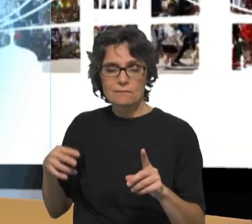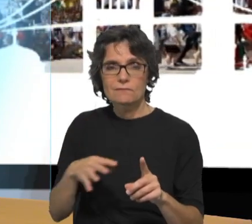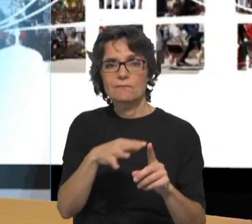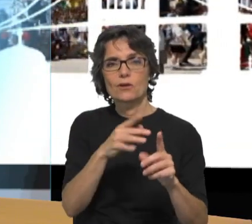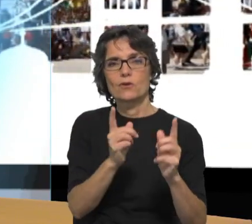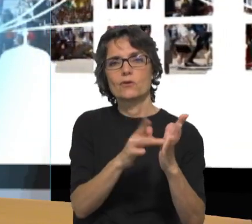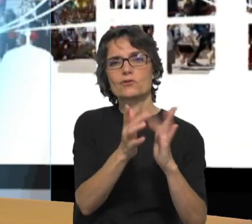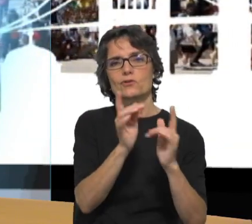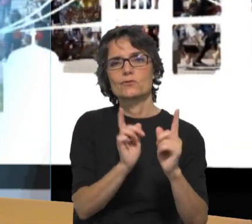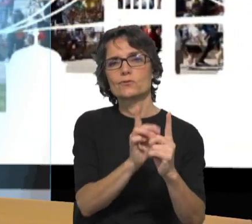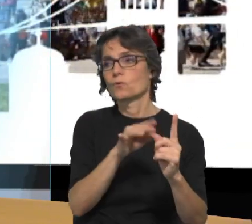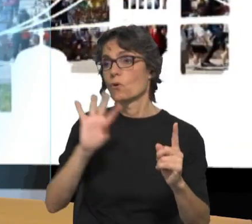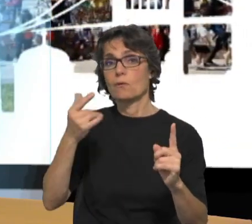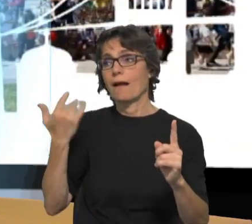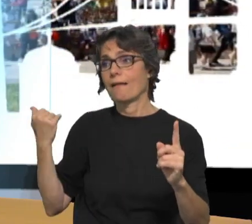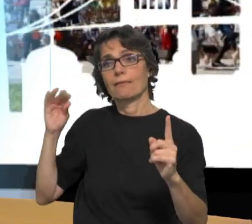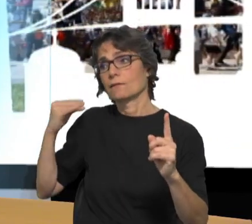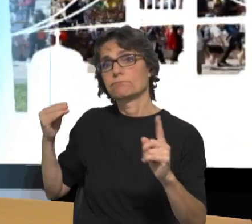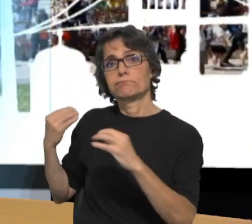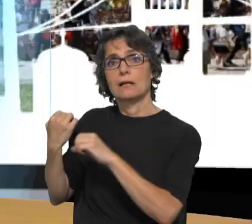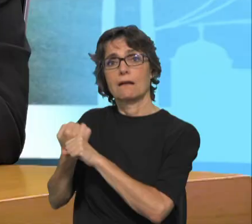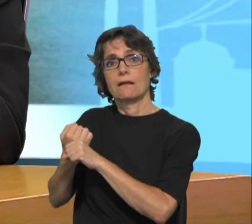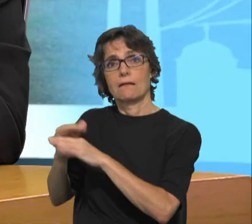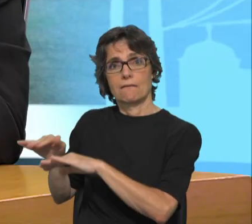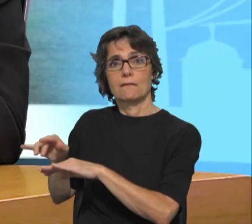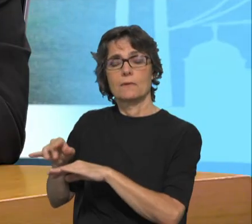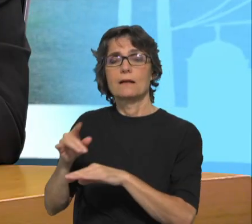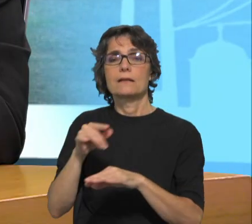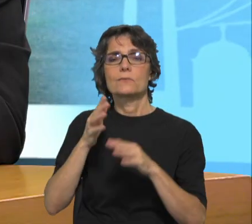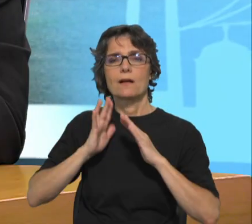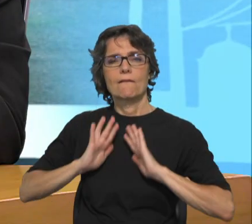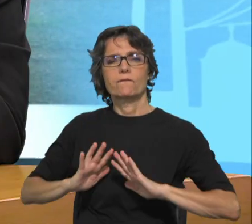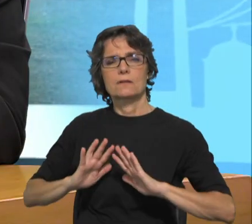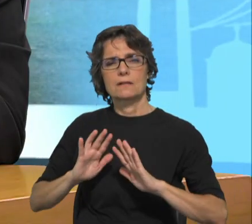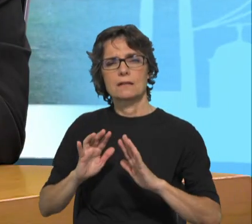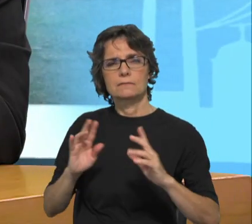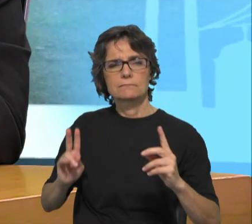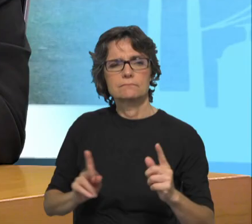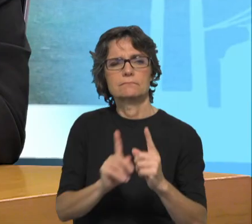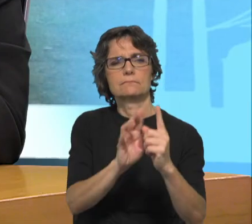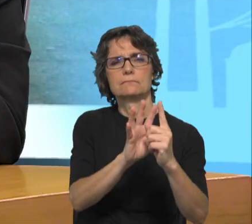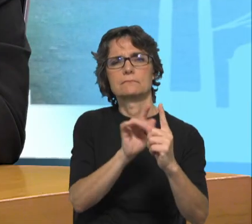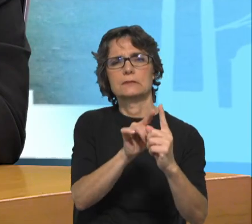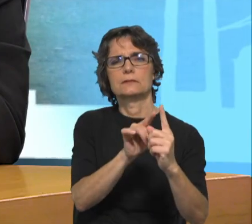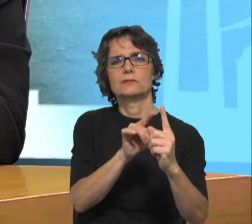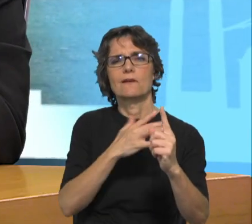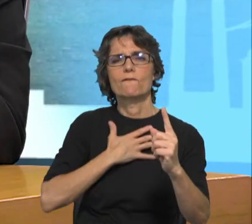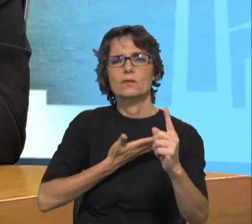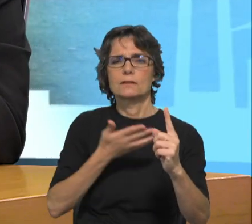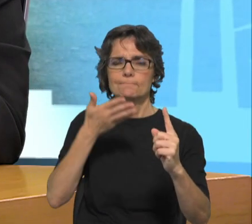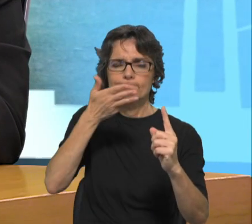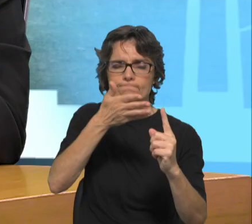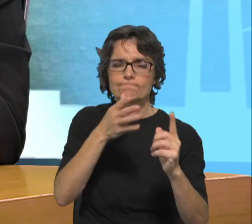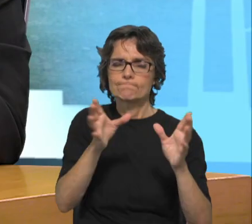feito centrado naquilo que é a mensagem de Jesus. E este descanso, este encontro nele, é também um convite a recentrar a mensagem